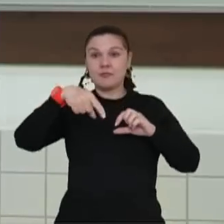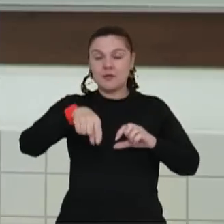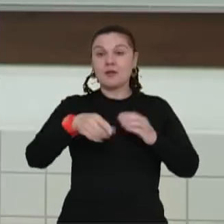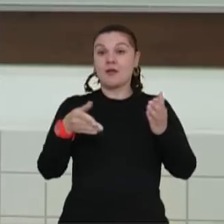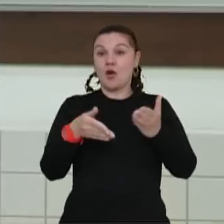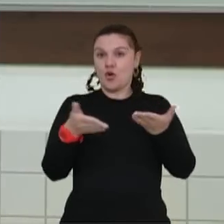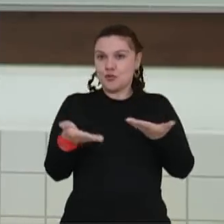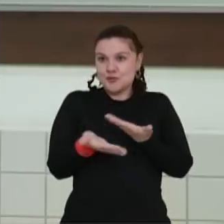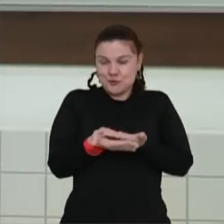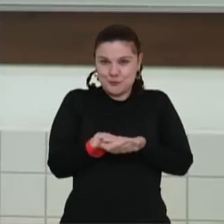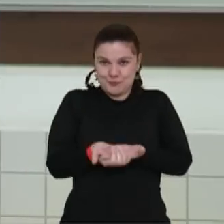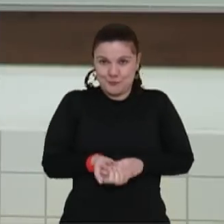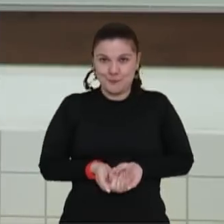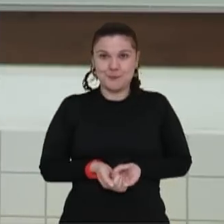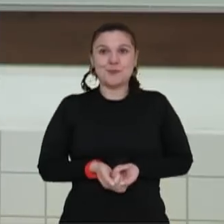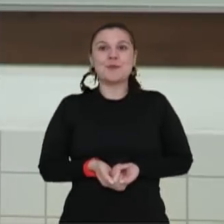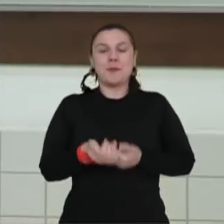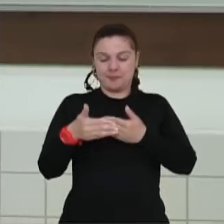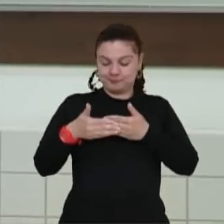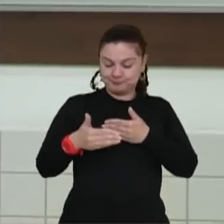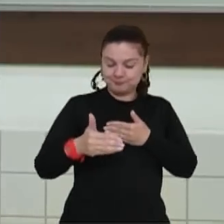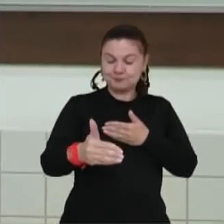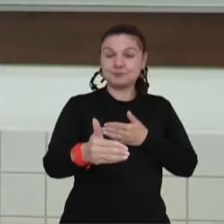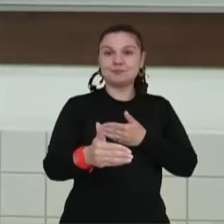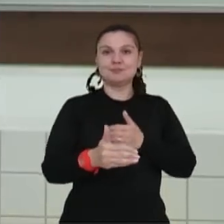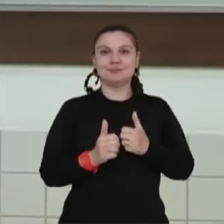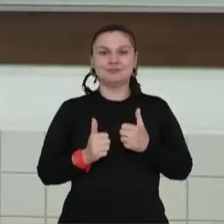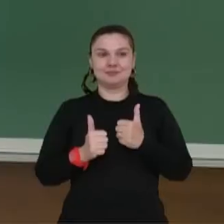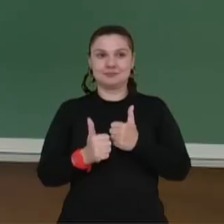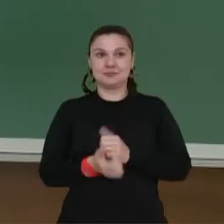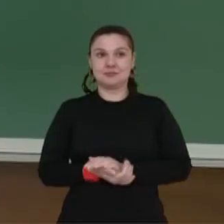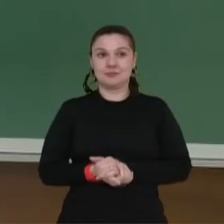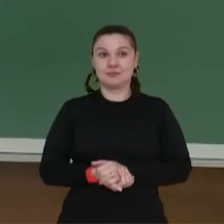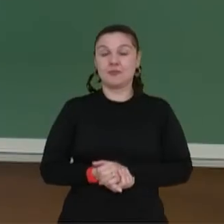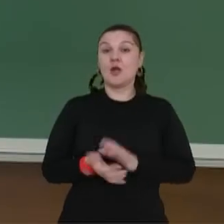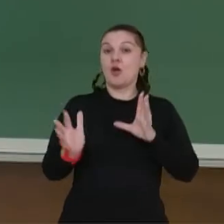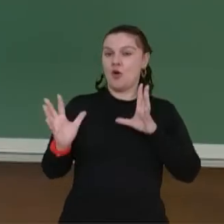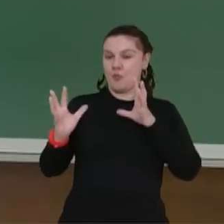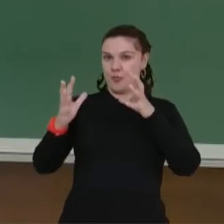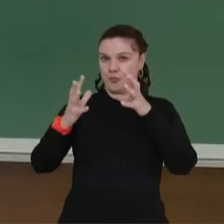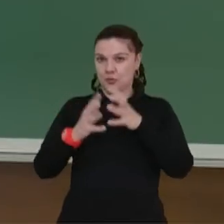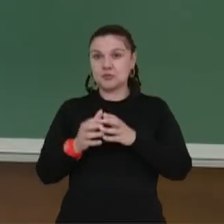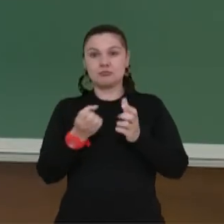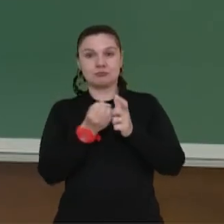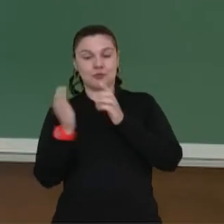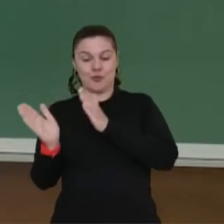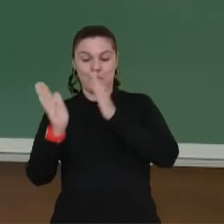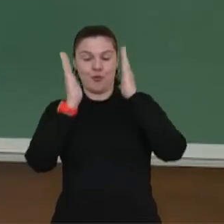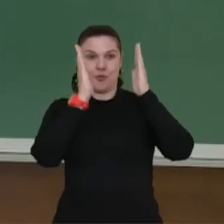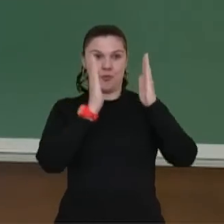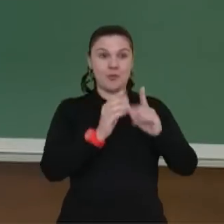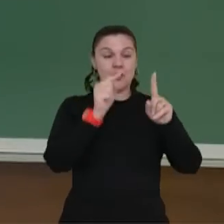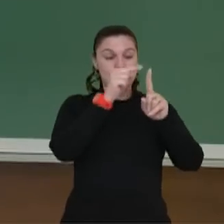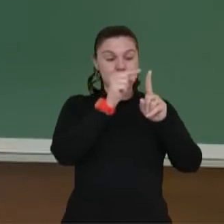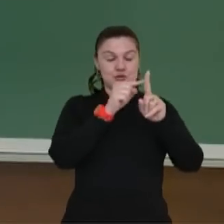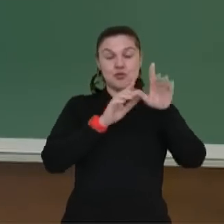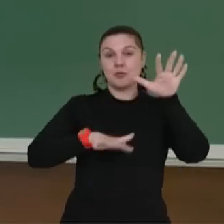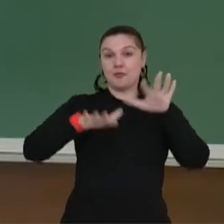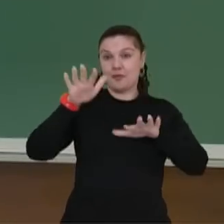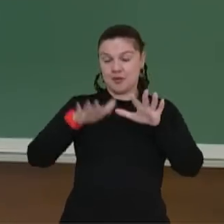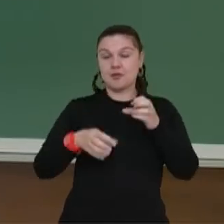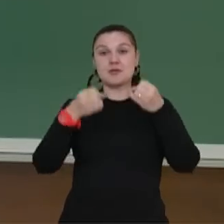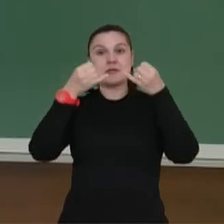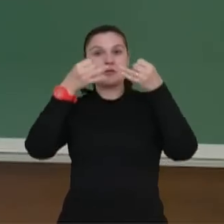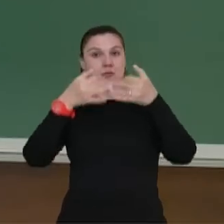nós retomamos hoje, para a gente poder continuar, certo? Então, ó, falamos de população, falamos de amostra, falamos de tipos de variáveis,